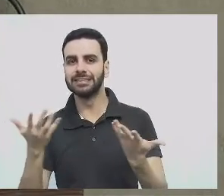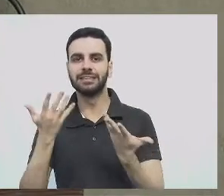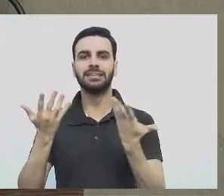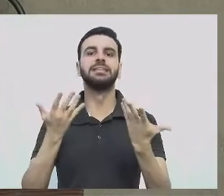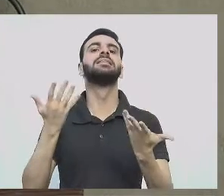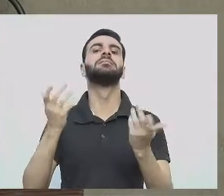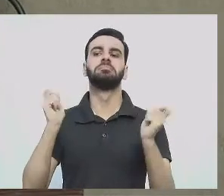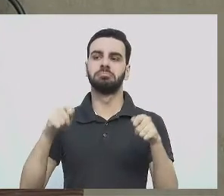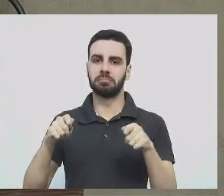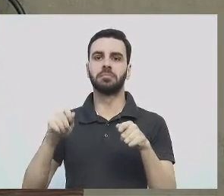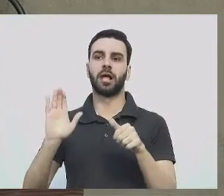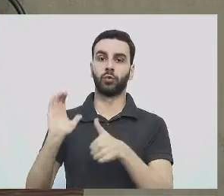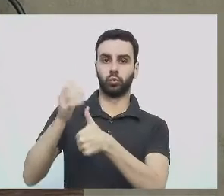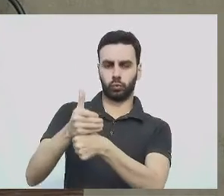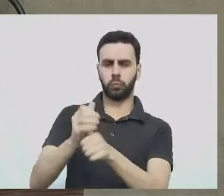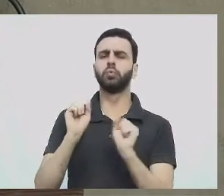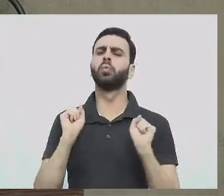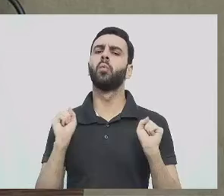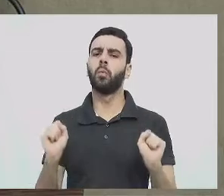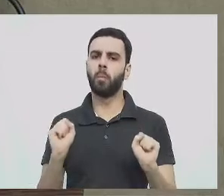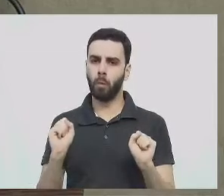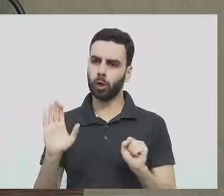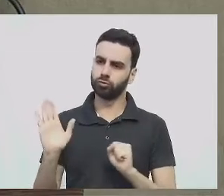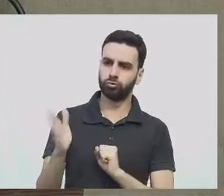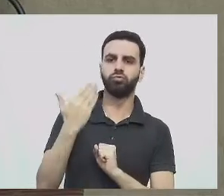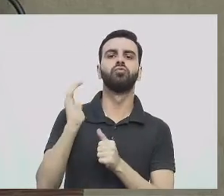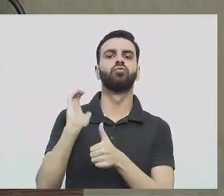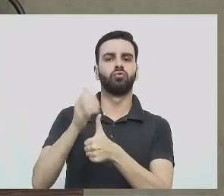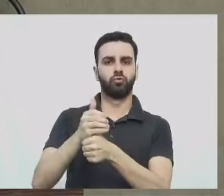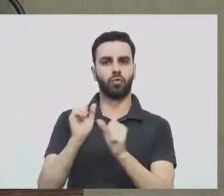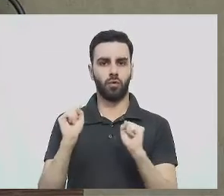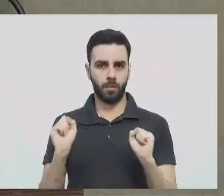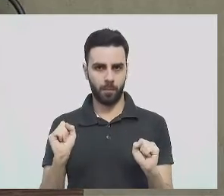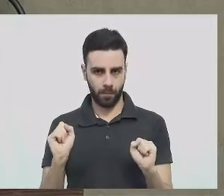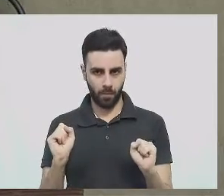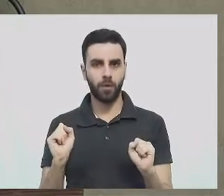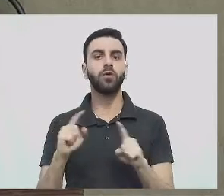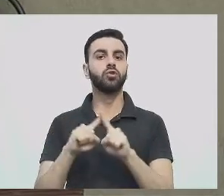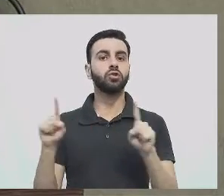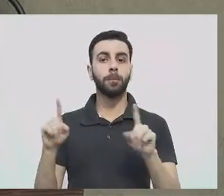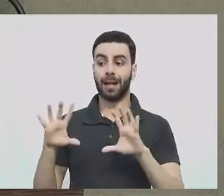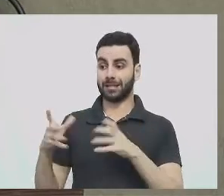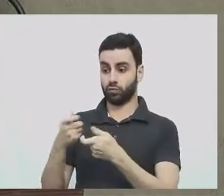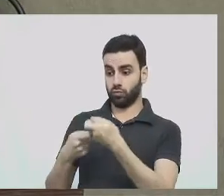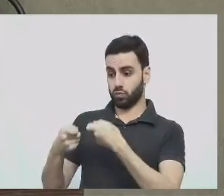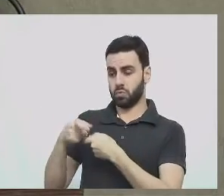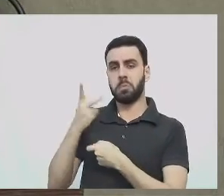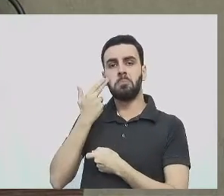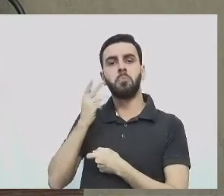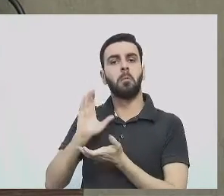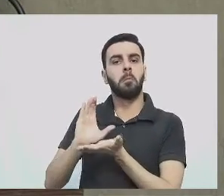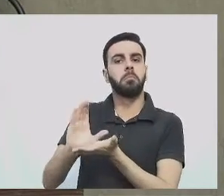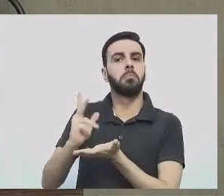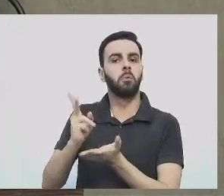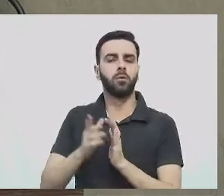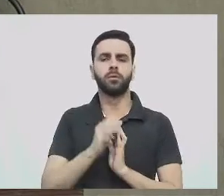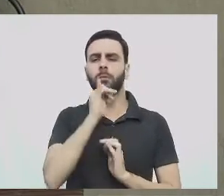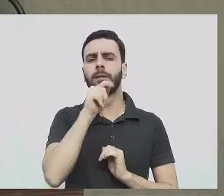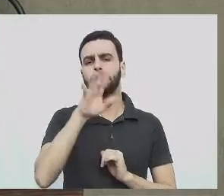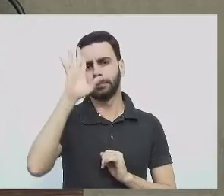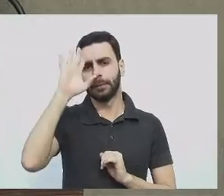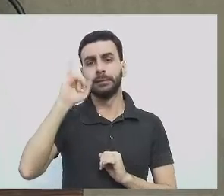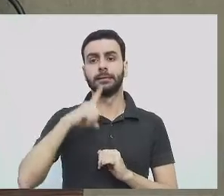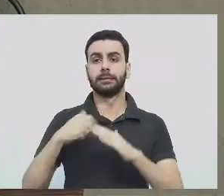podemos trocá-lo sem ter problemas com os mantenedores. Imagine você se nós tivéssemos